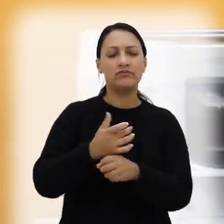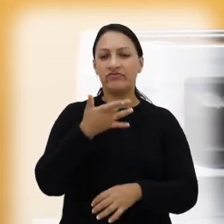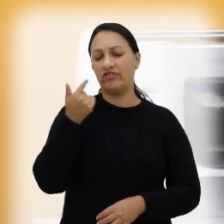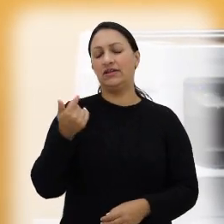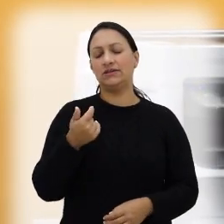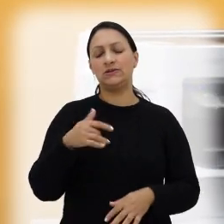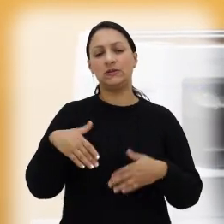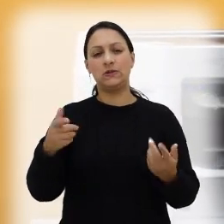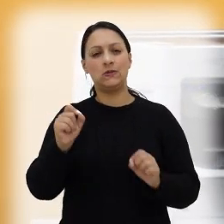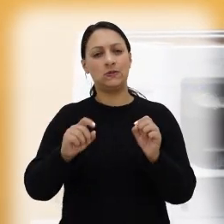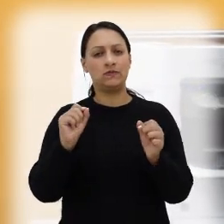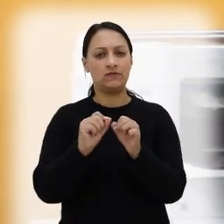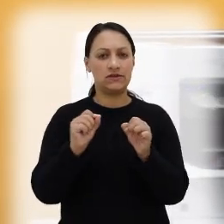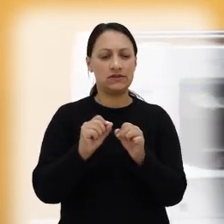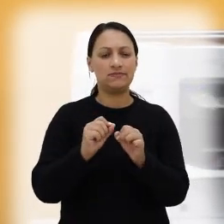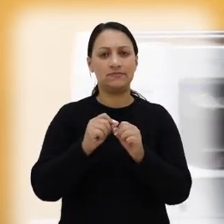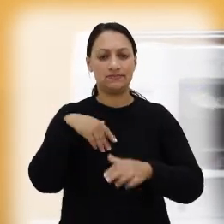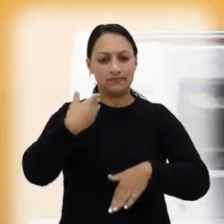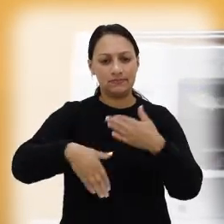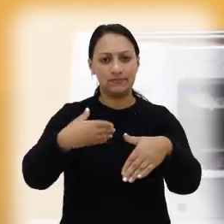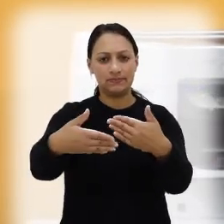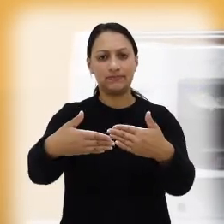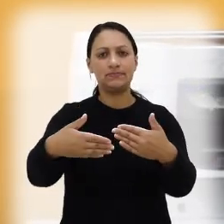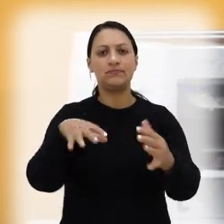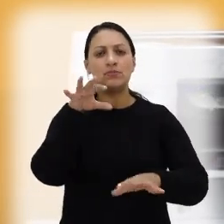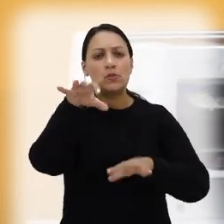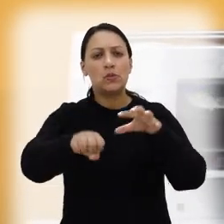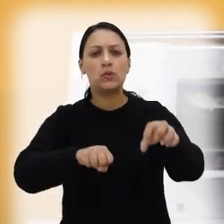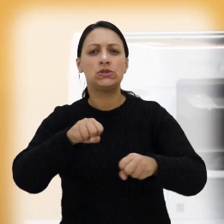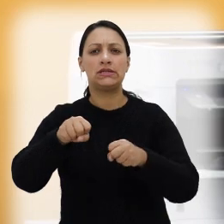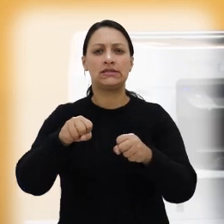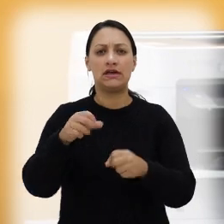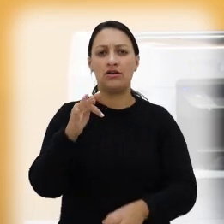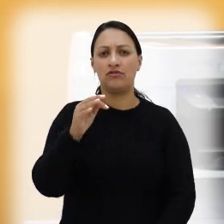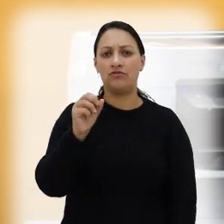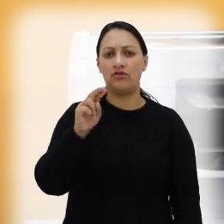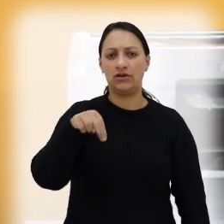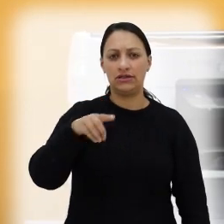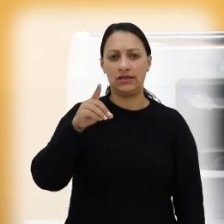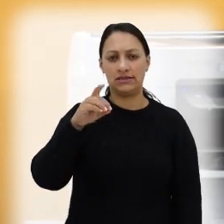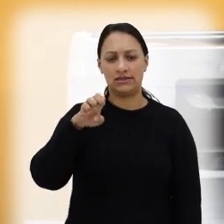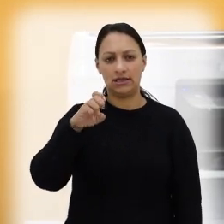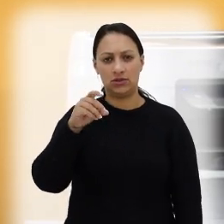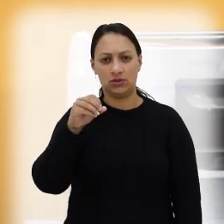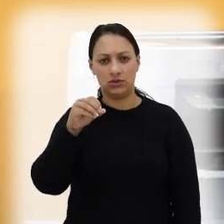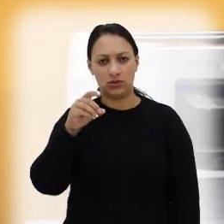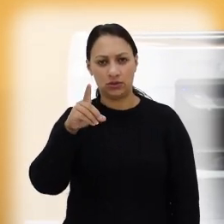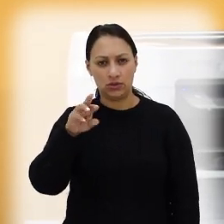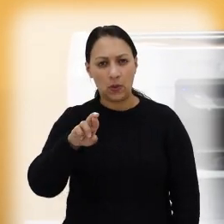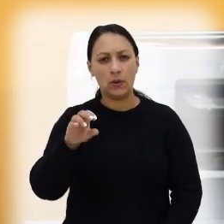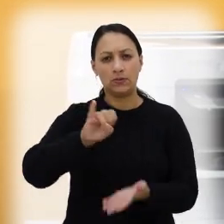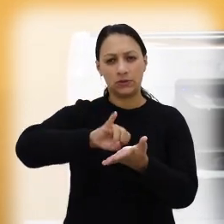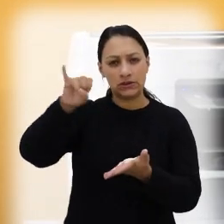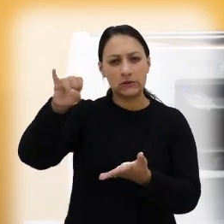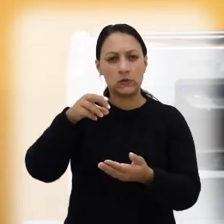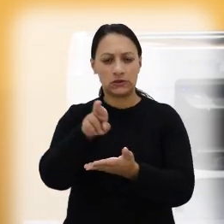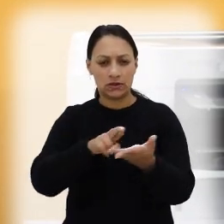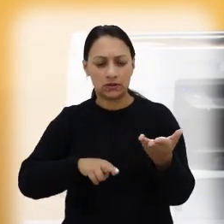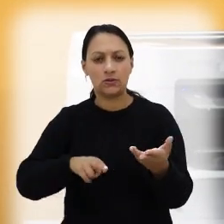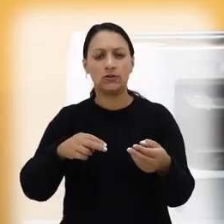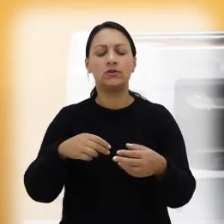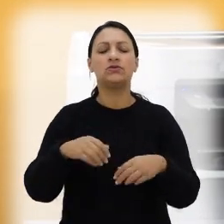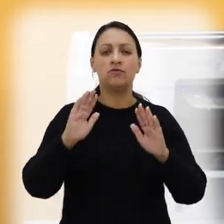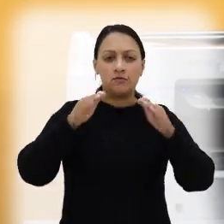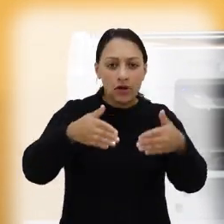é todo o processo de busca de fornecedores, cotações, relatórios, de foco